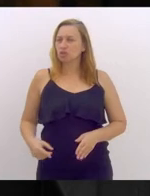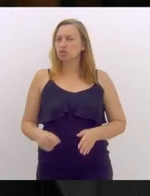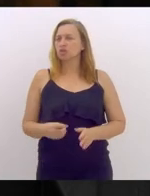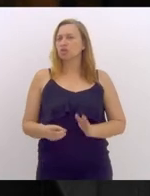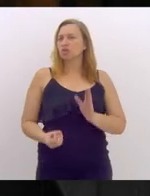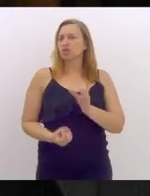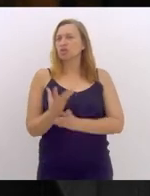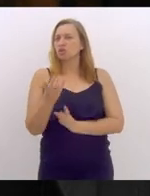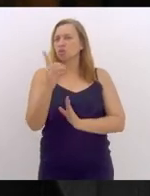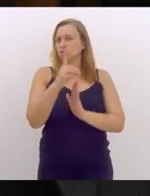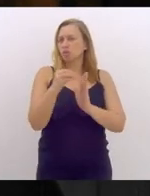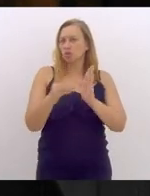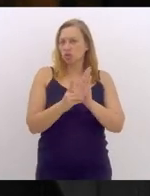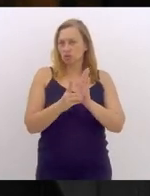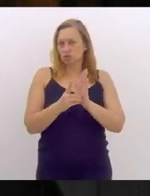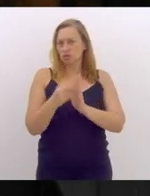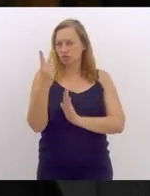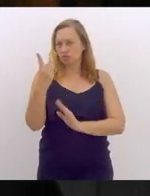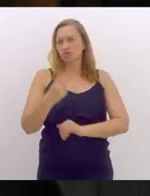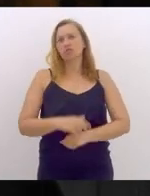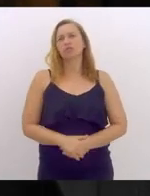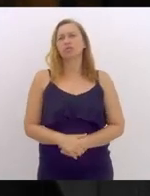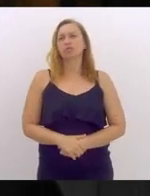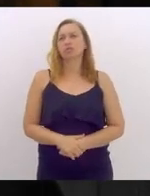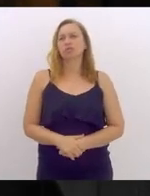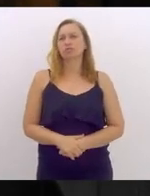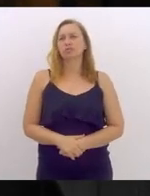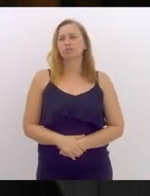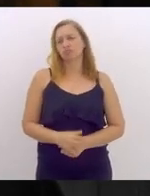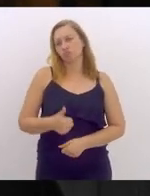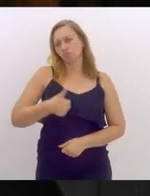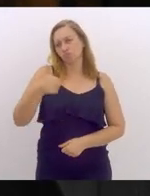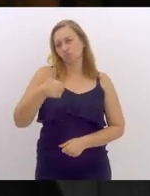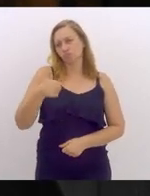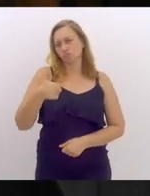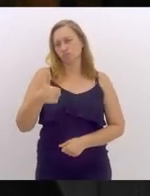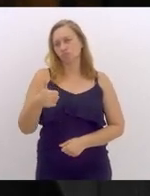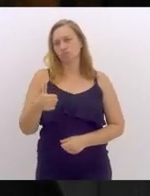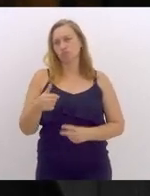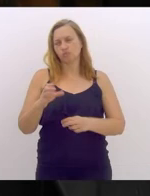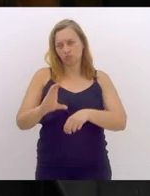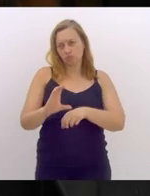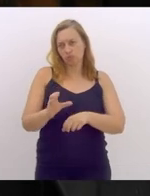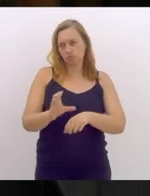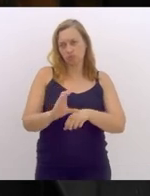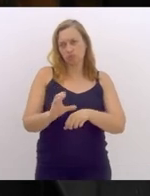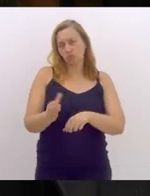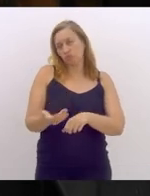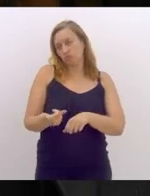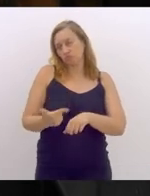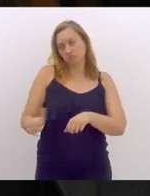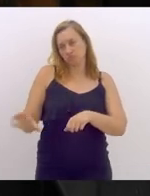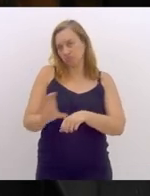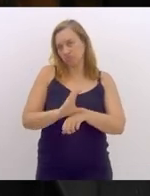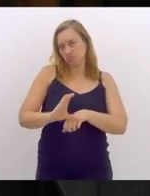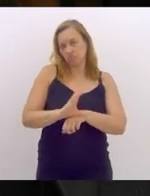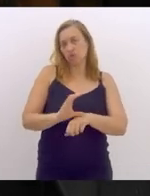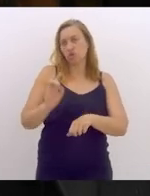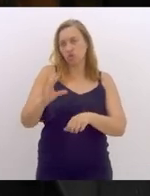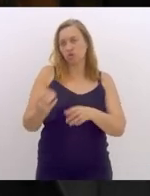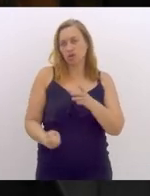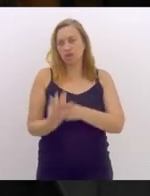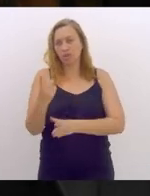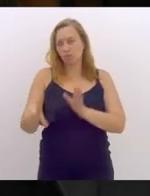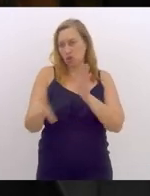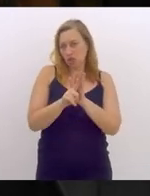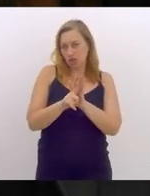decretos dois decretos um inconstitucional porque ele só poderia fazer por lei